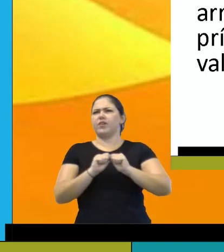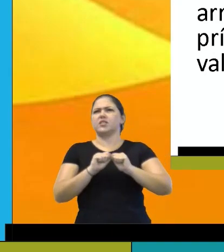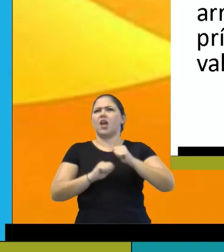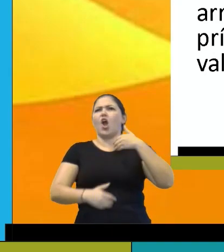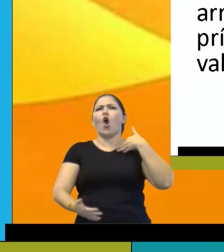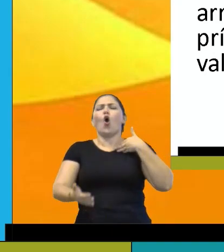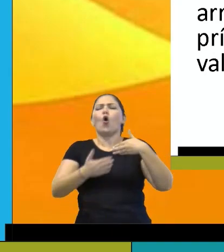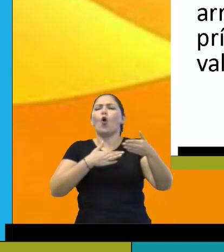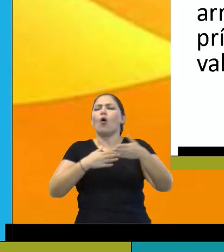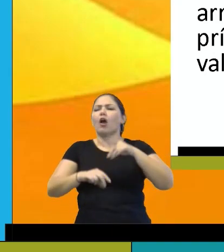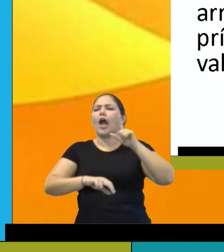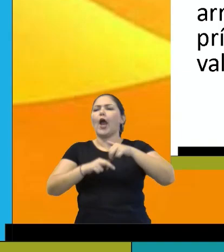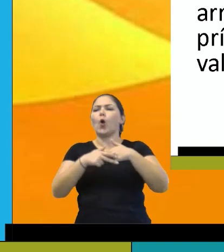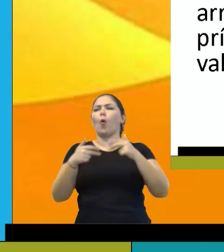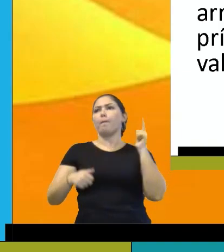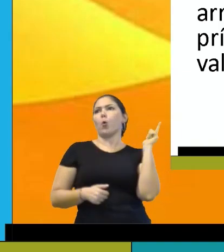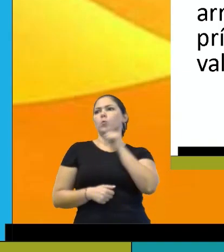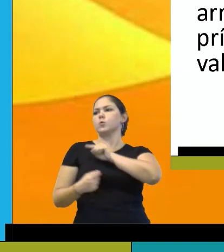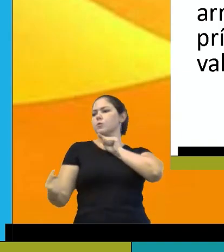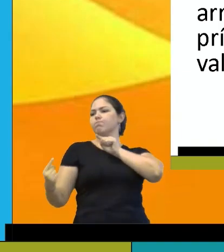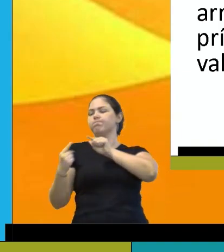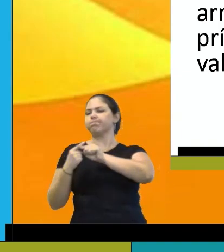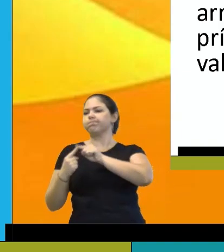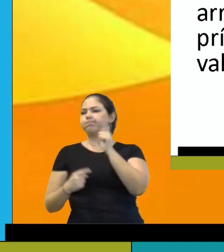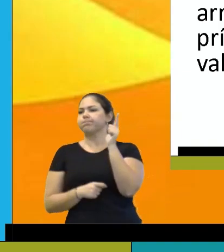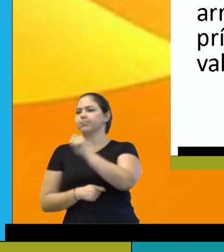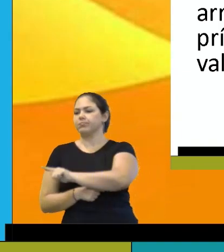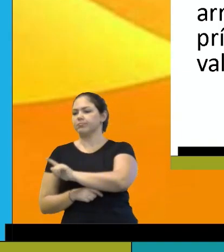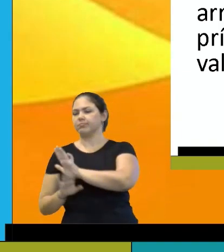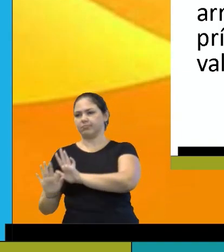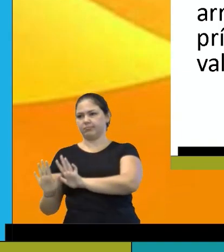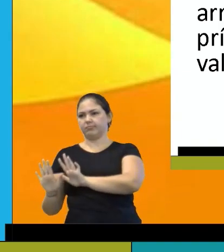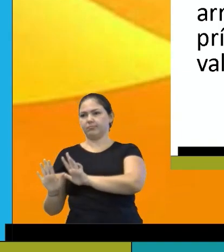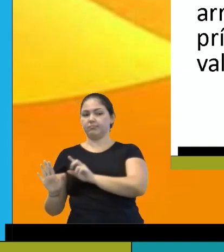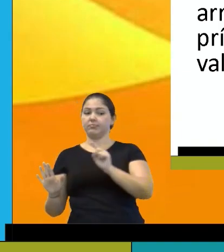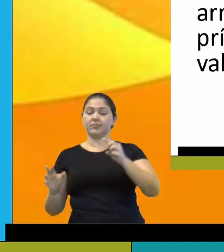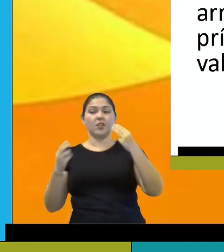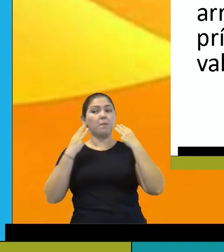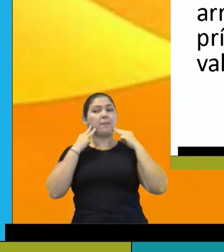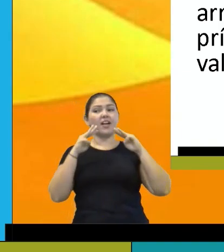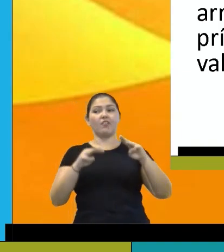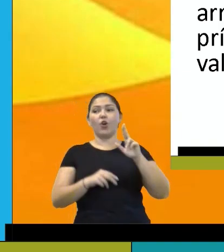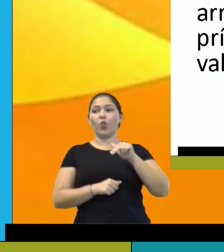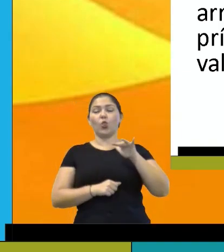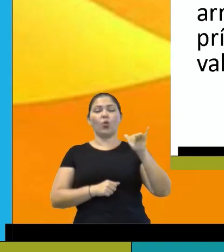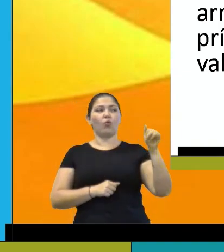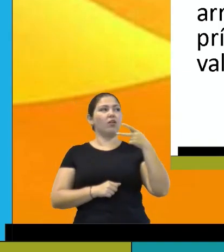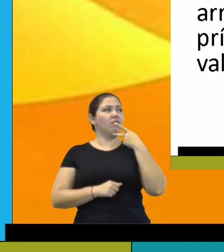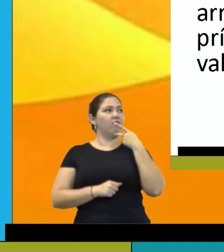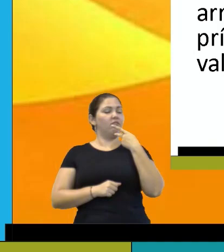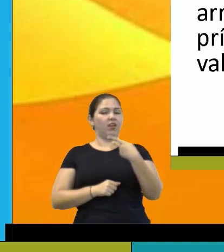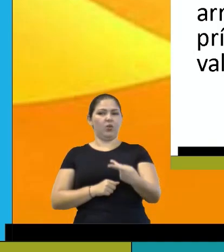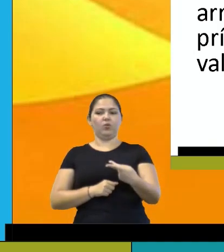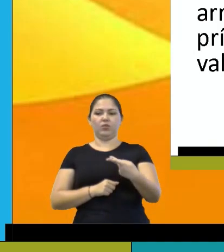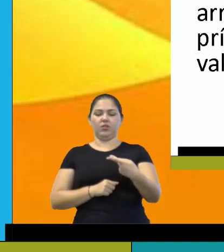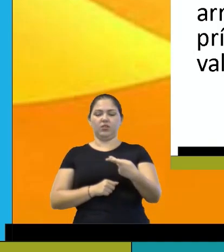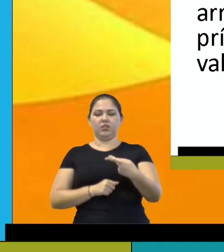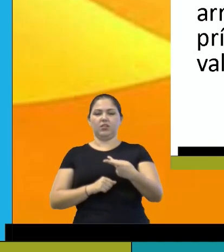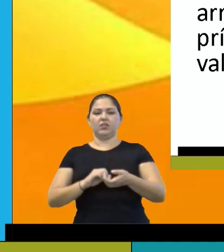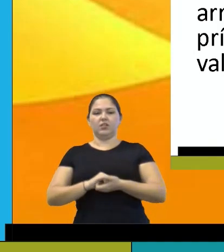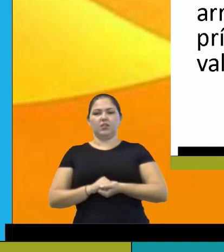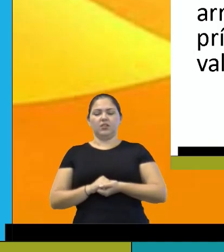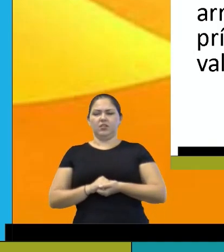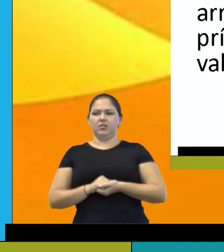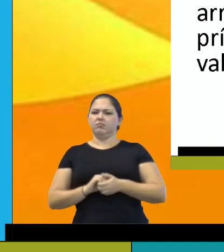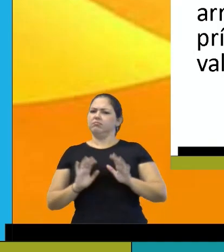frase não está presente em nenhuma obra de Maquiavel. Aí você talvez se pergunte, se